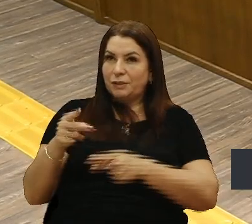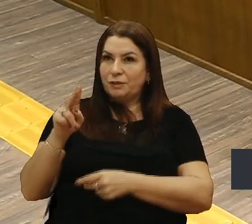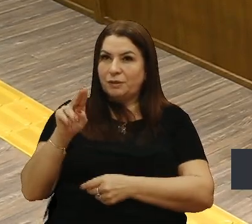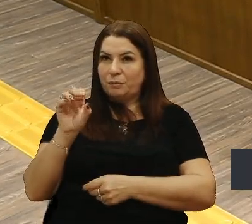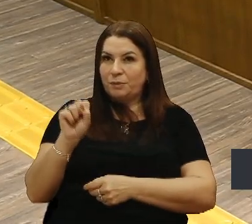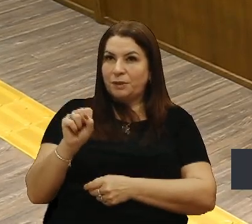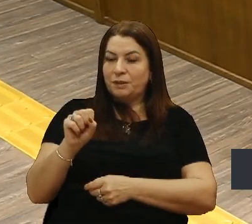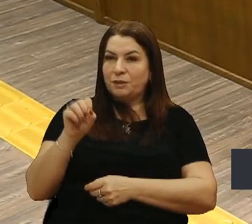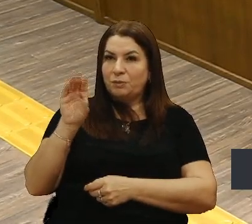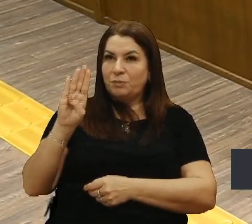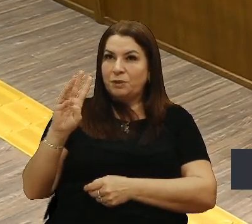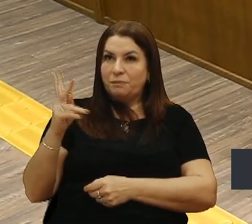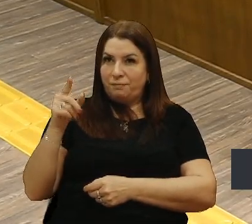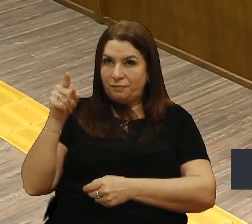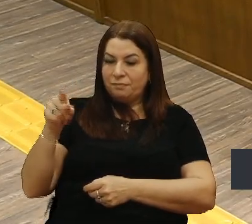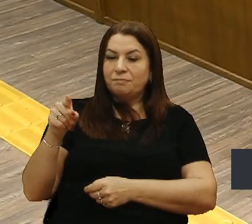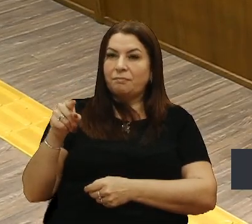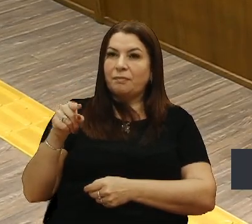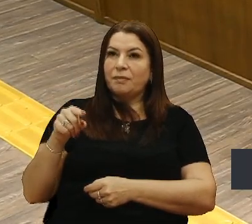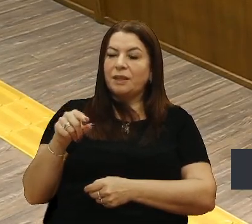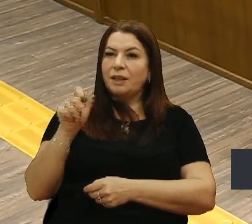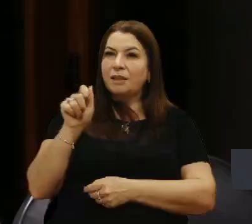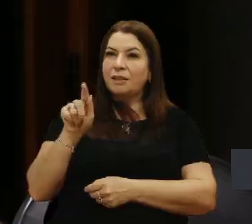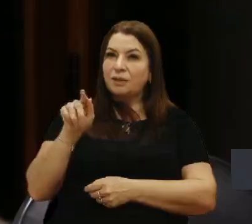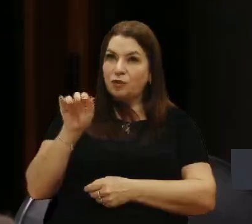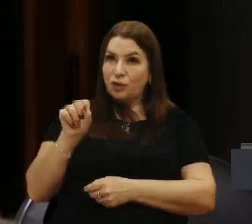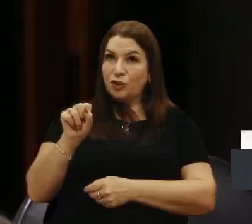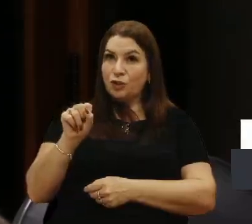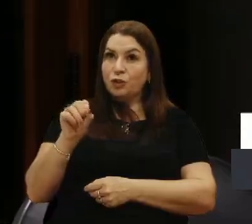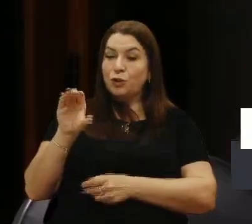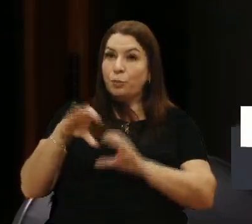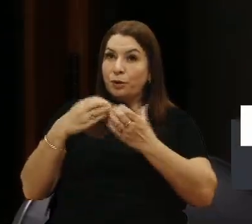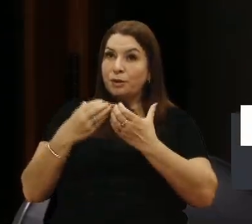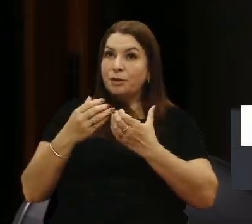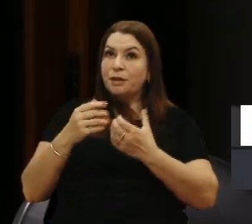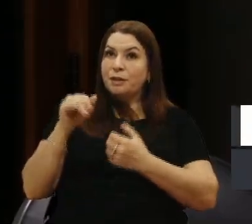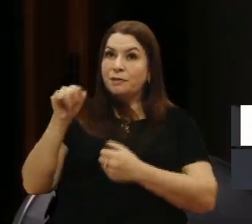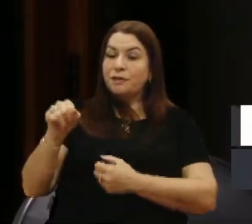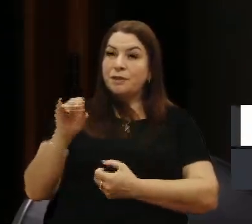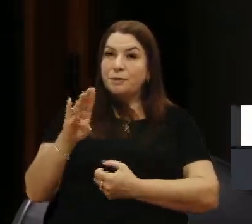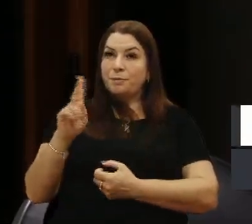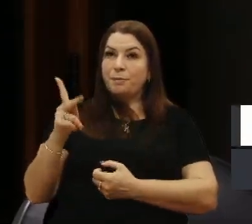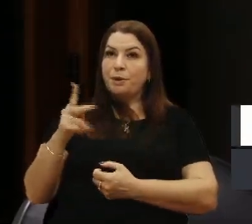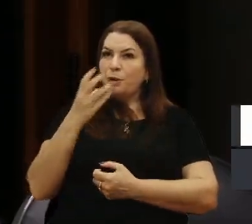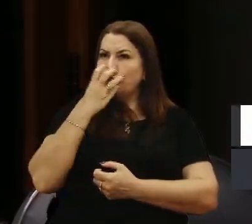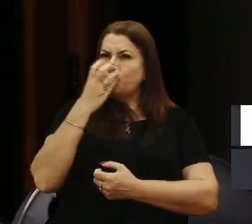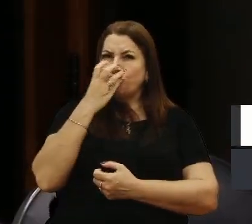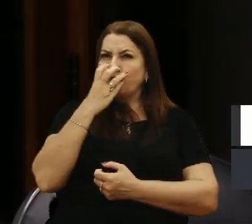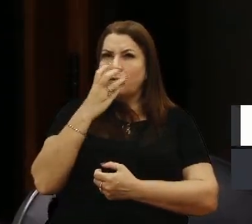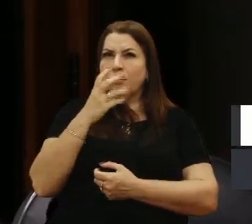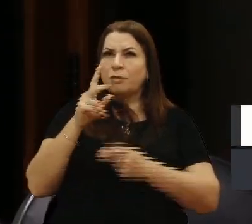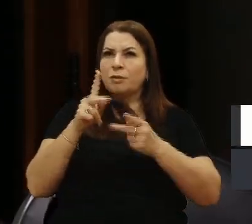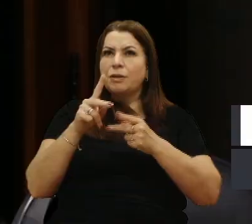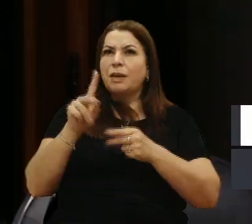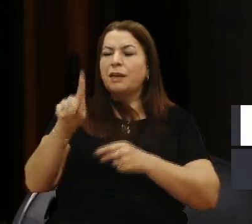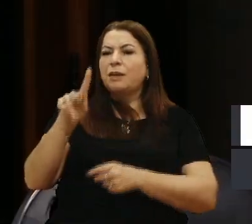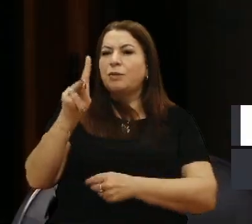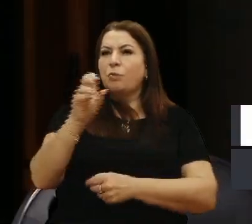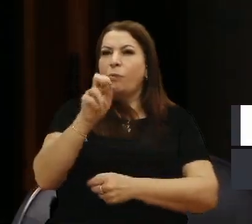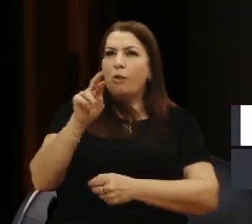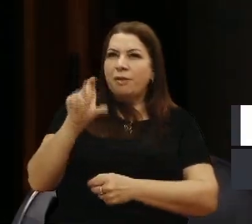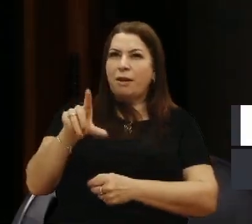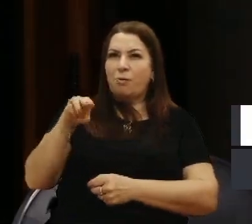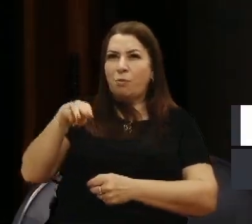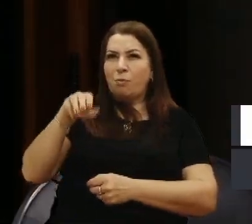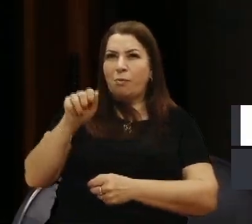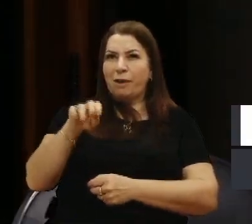do Belo Horizonte e as agentes comunitárias de saúde lá do Belo me dizendo da cachorrada lá do Portal da Maestra, que